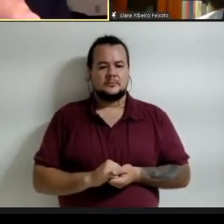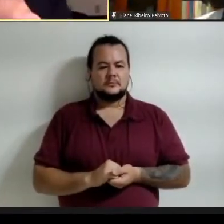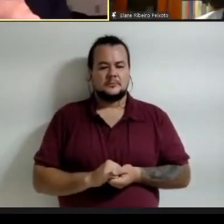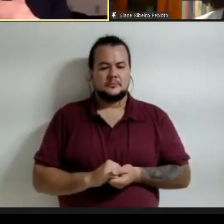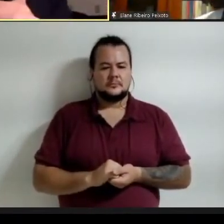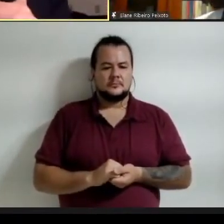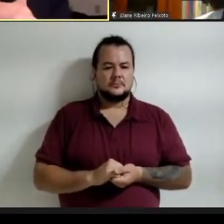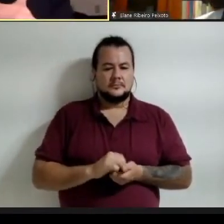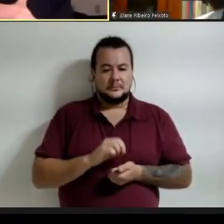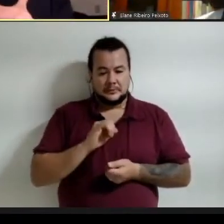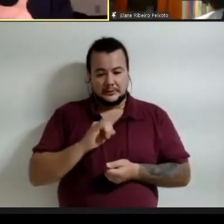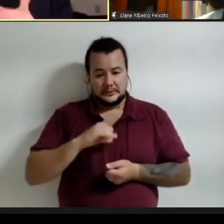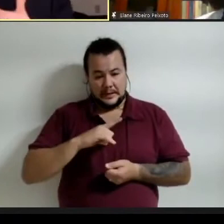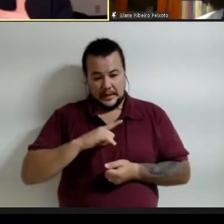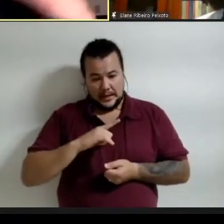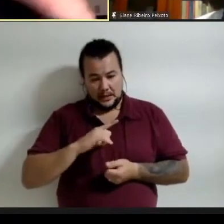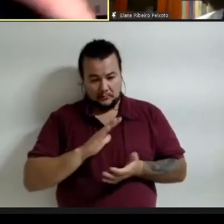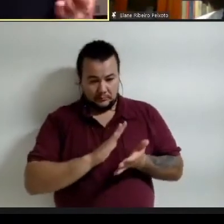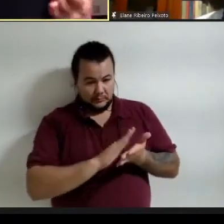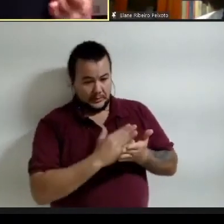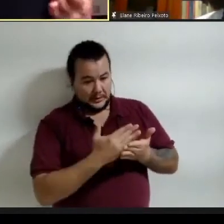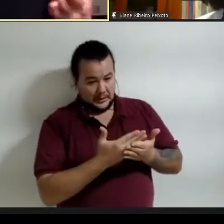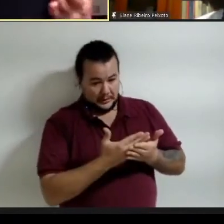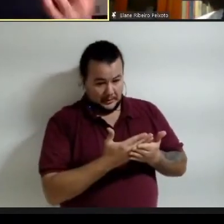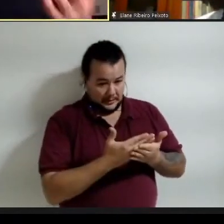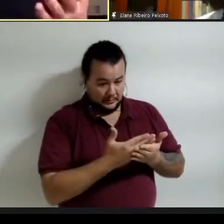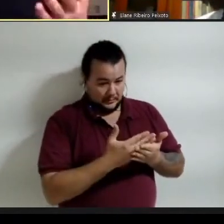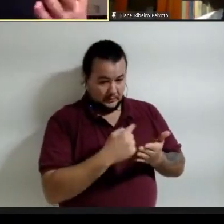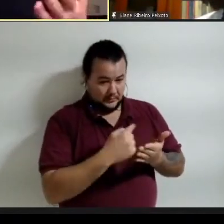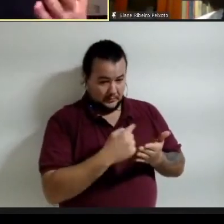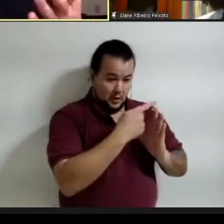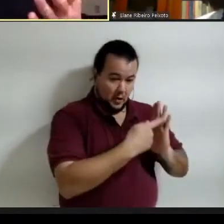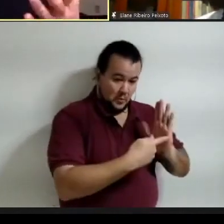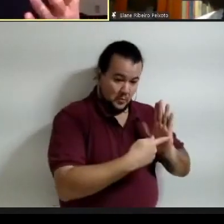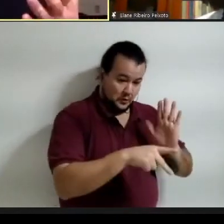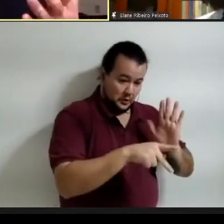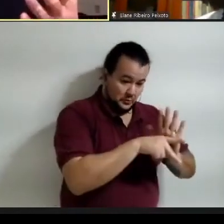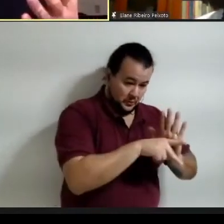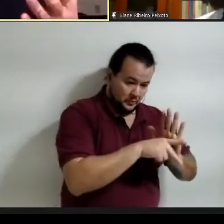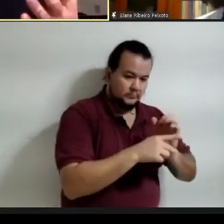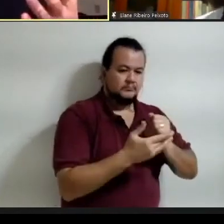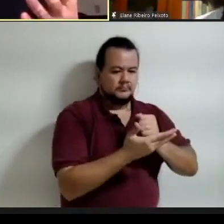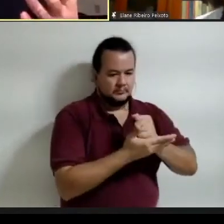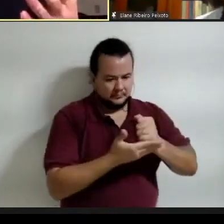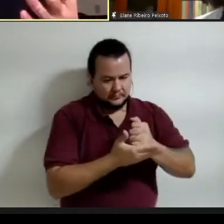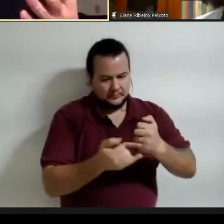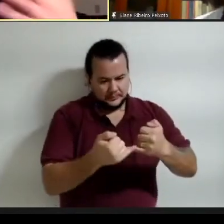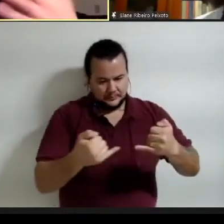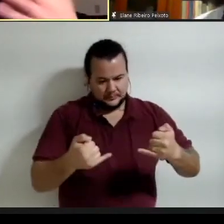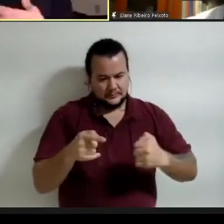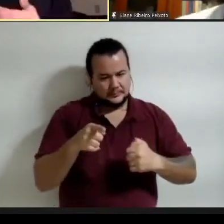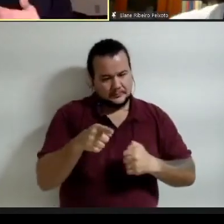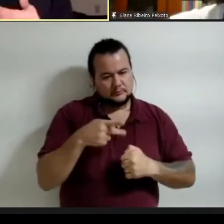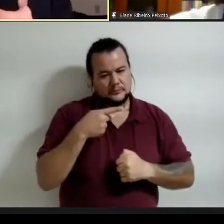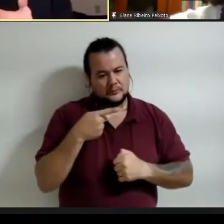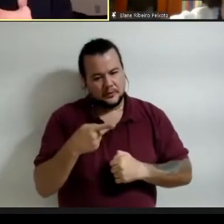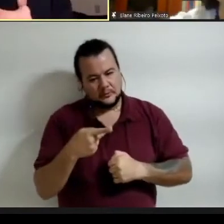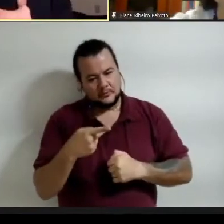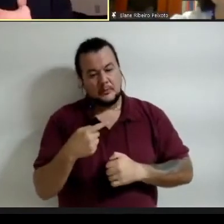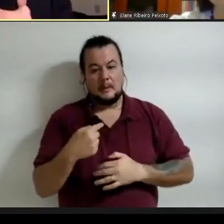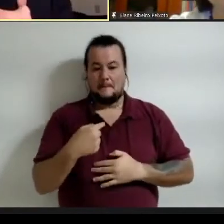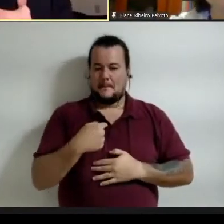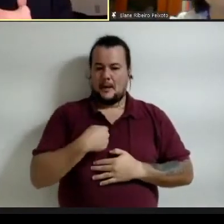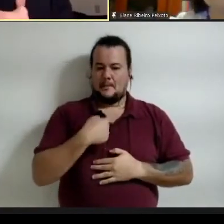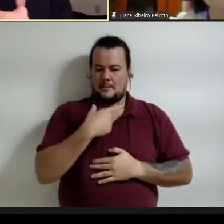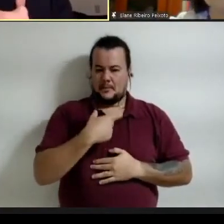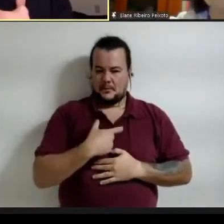eu traduzo para o meu projeto pessoal, é baseado nessas linhas que você tá colocando. Ou seja, para mim,